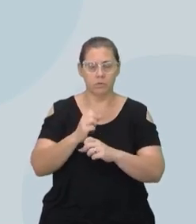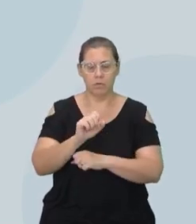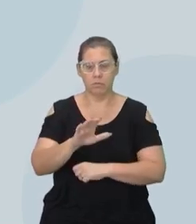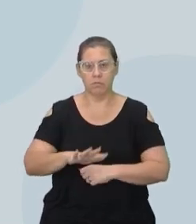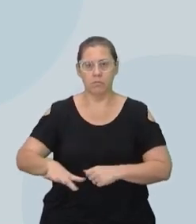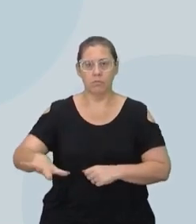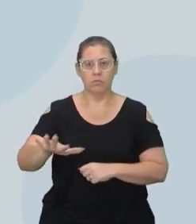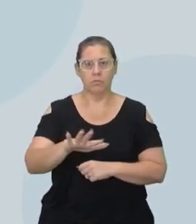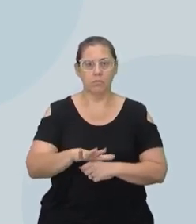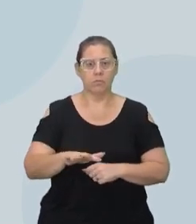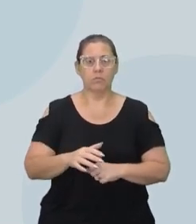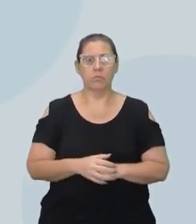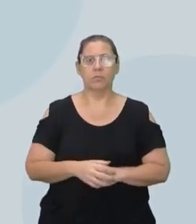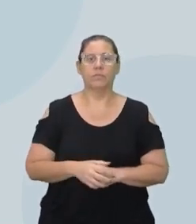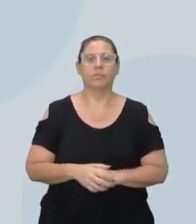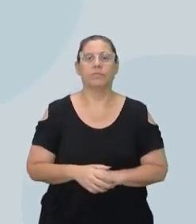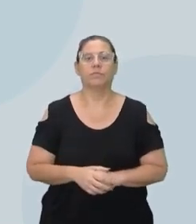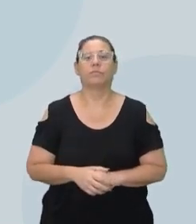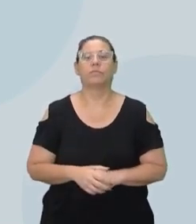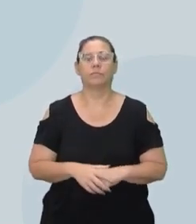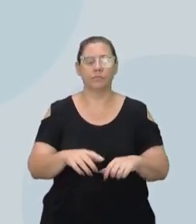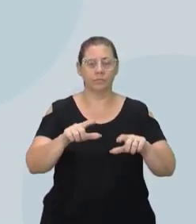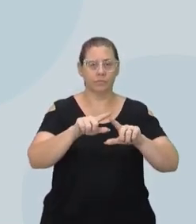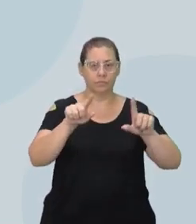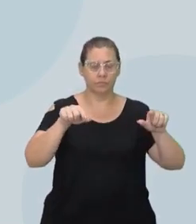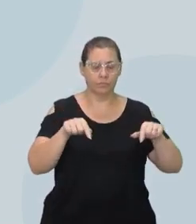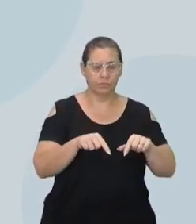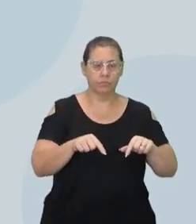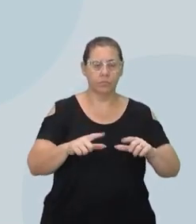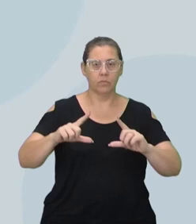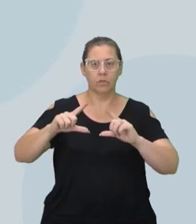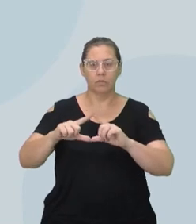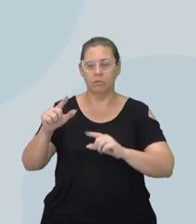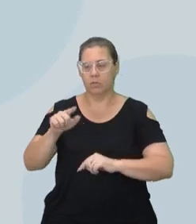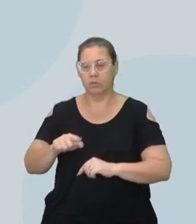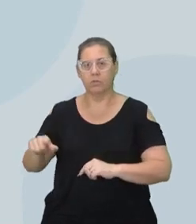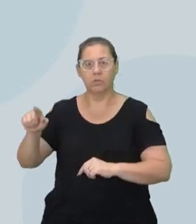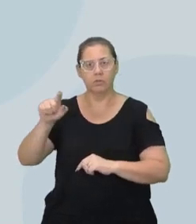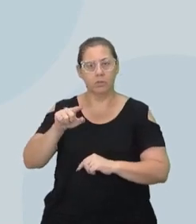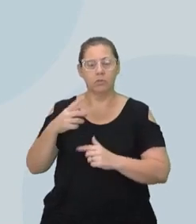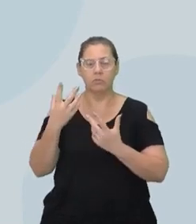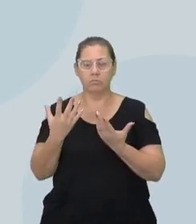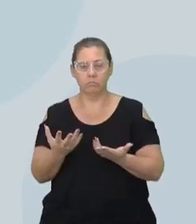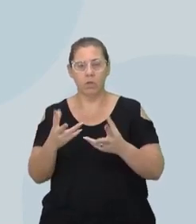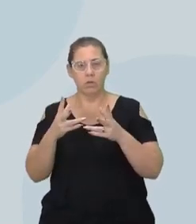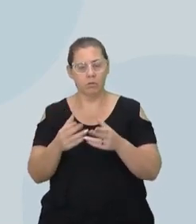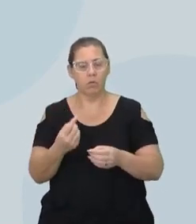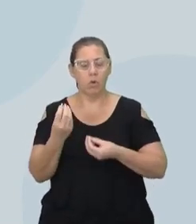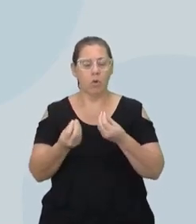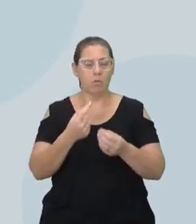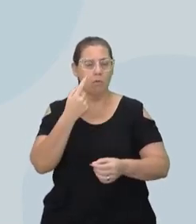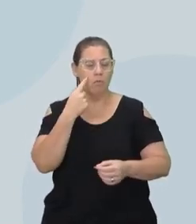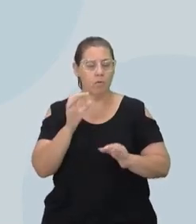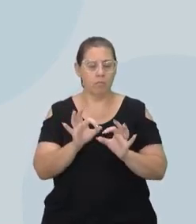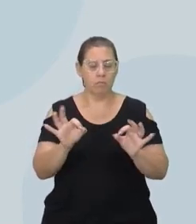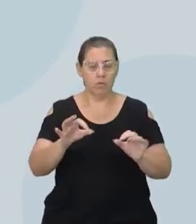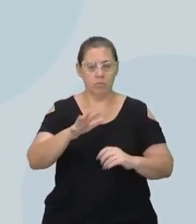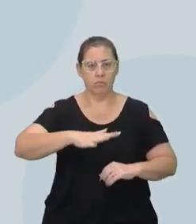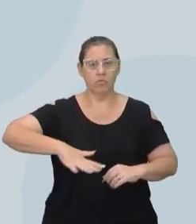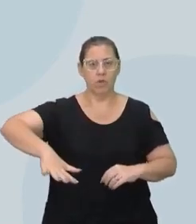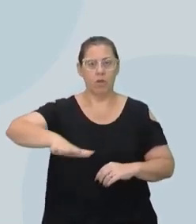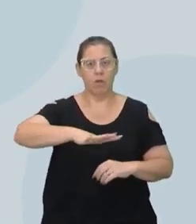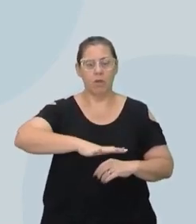área, quadriláteros, triângulos e círculos, em situações como determinar medida de